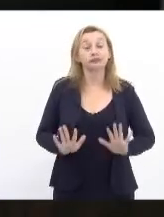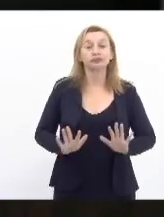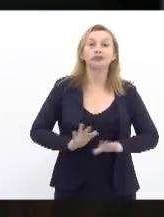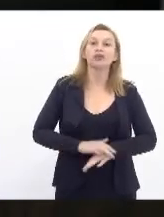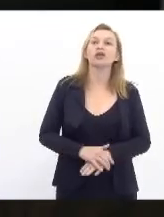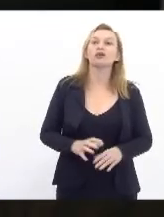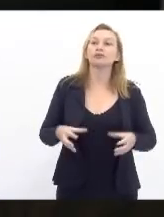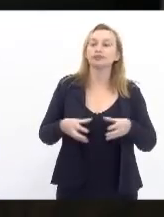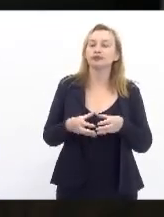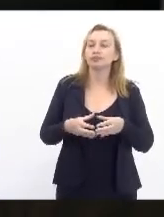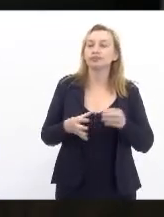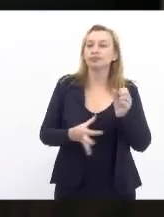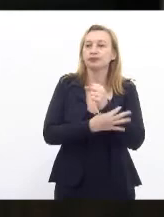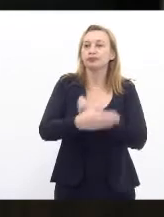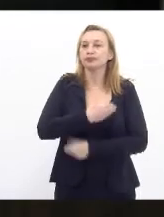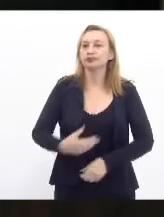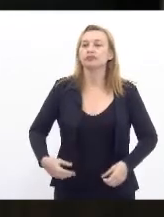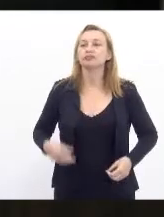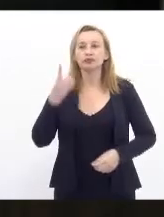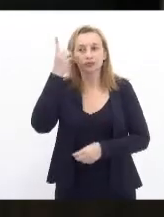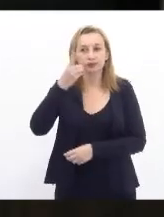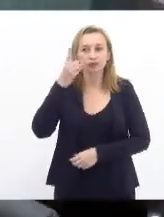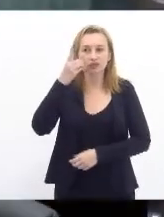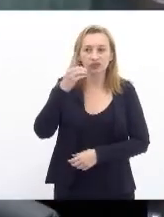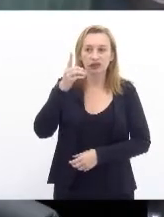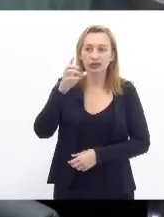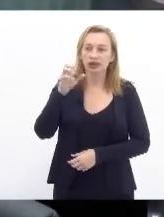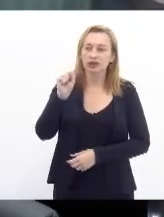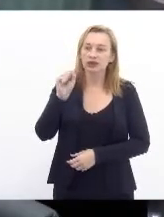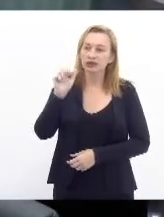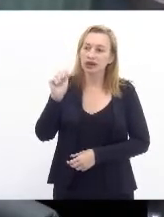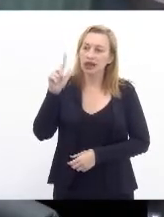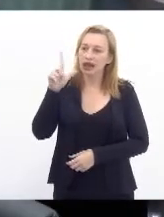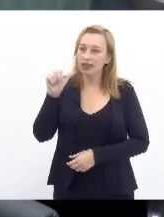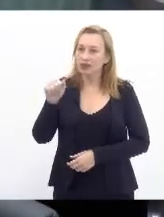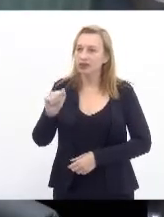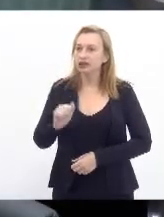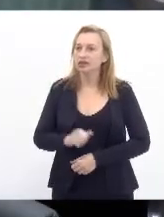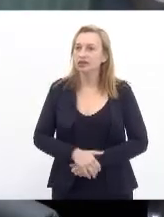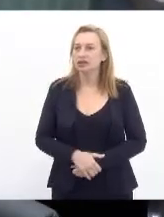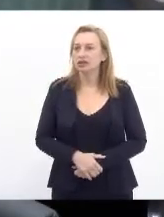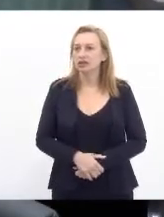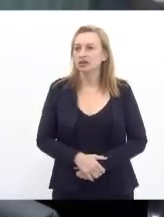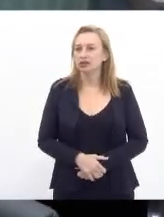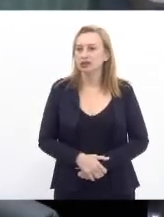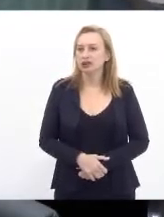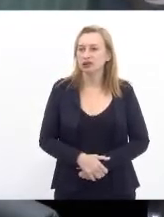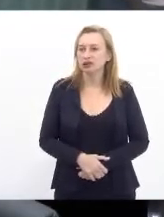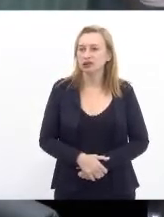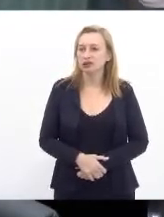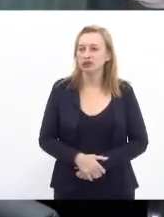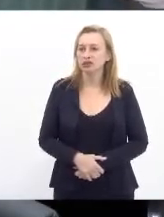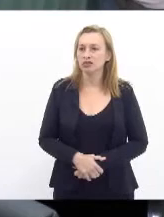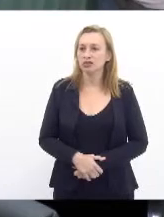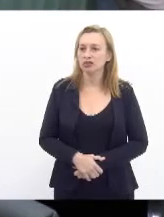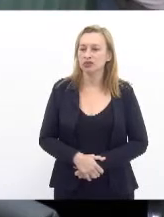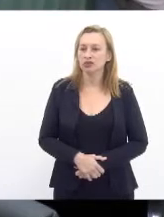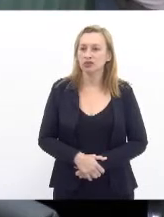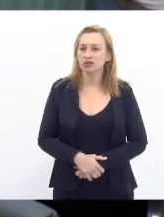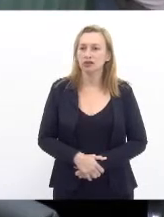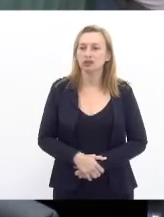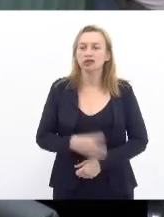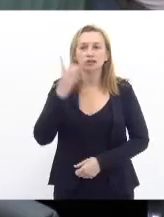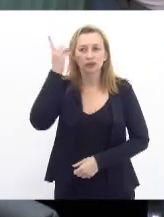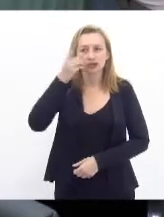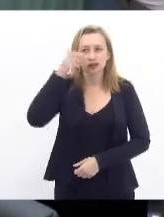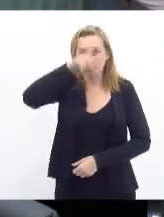Deu certo. Pela Comissão de Segurança Pública, deputado Coronel Salema. Aqui, Salema. Deputado Luiz